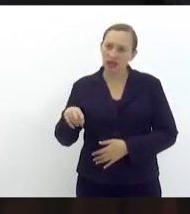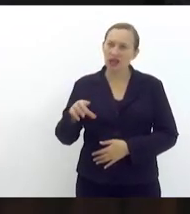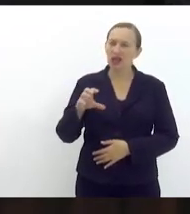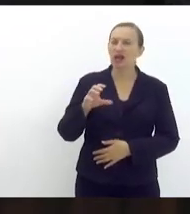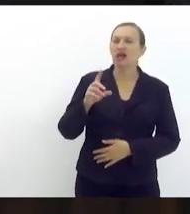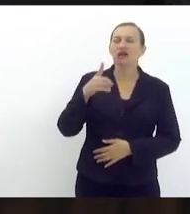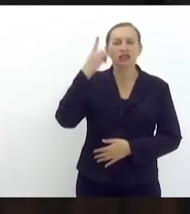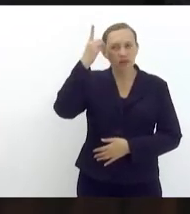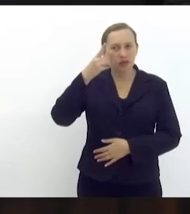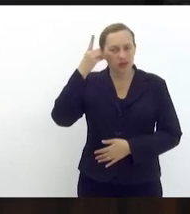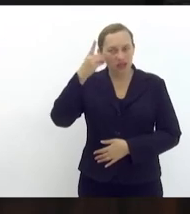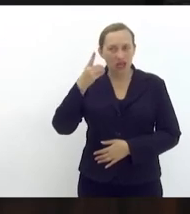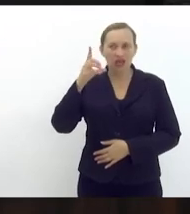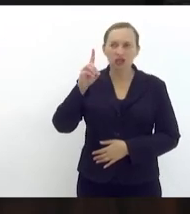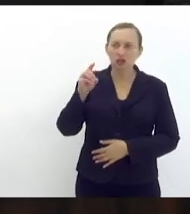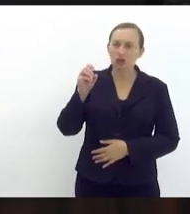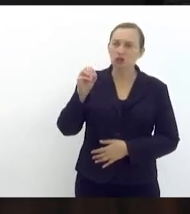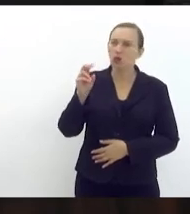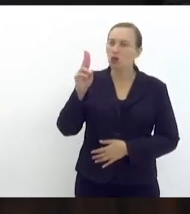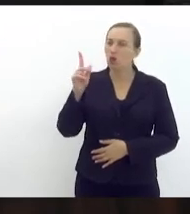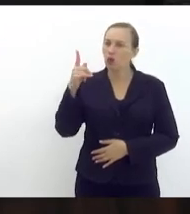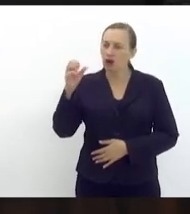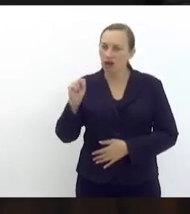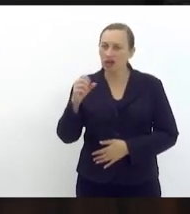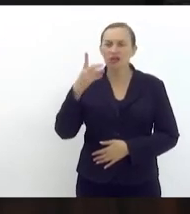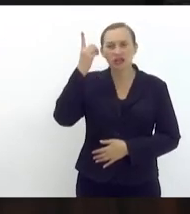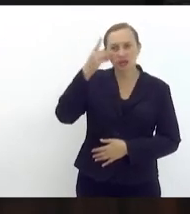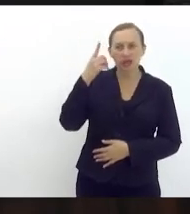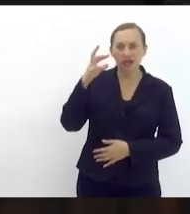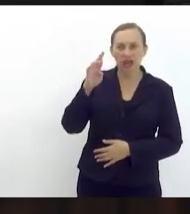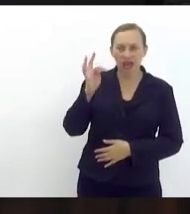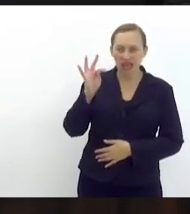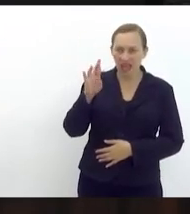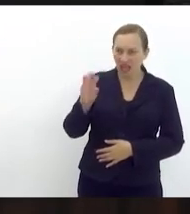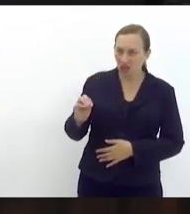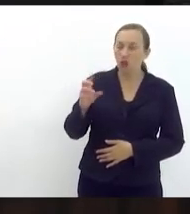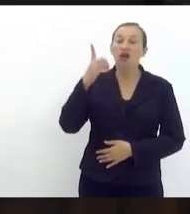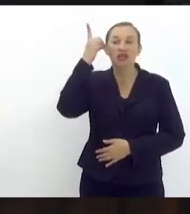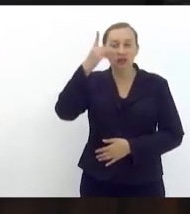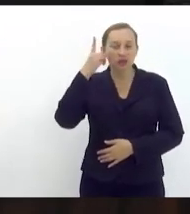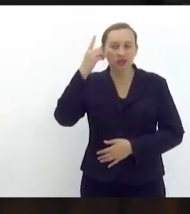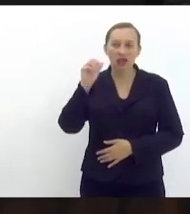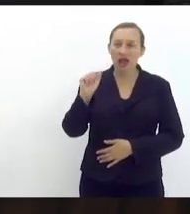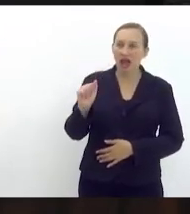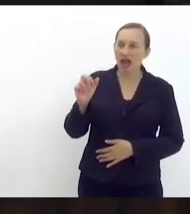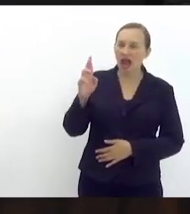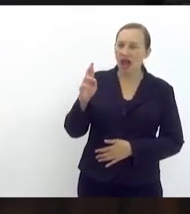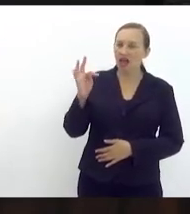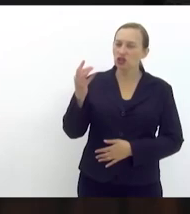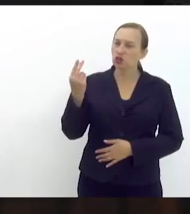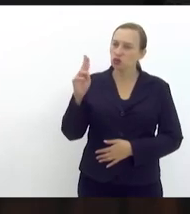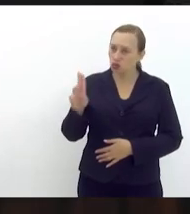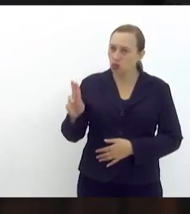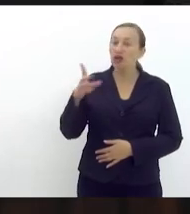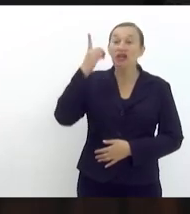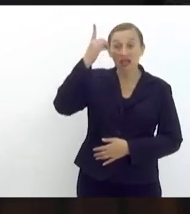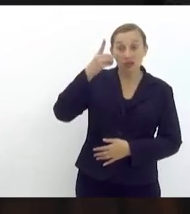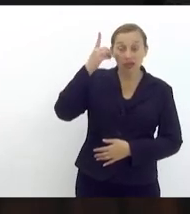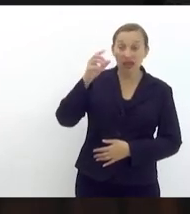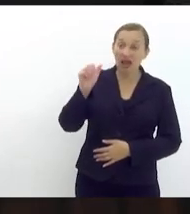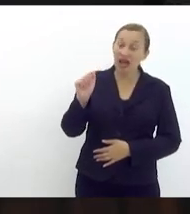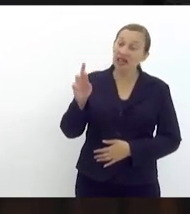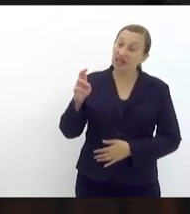Macedo Deputado Douglas ruas Renato Miranda Deputado Arthur Monteiro Andrezinho Siciliano